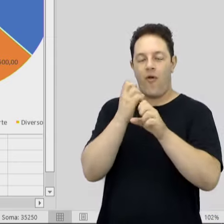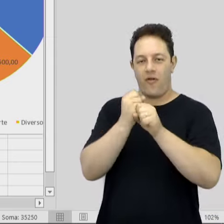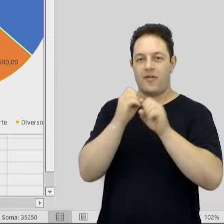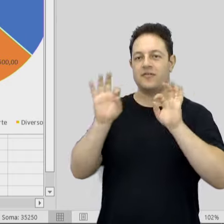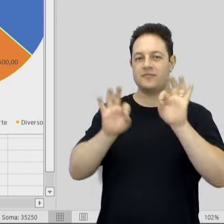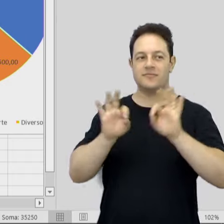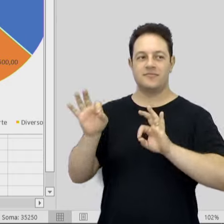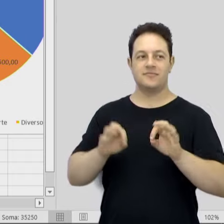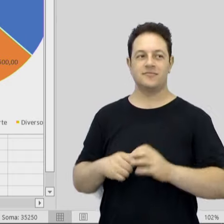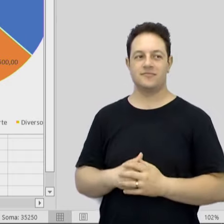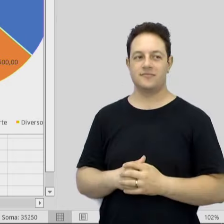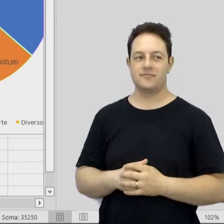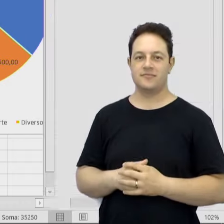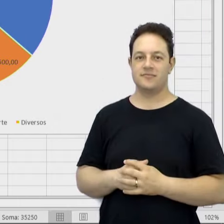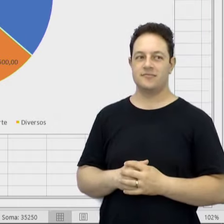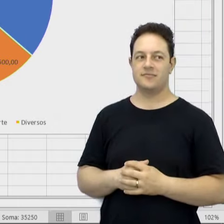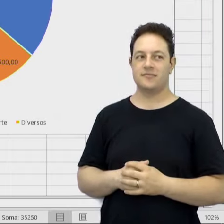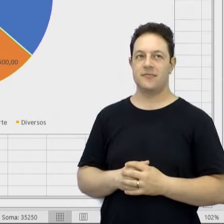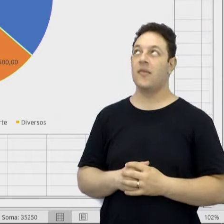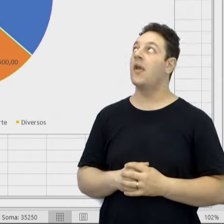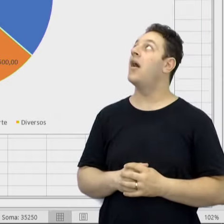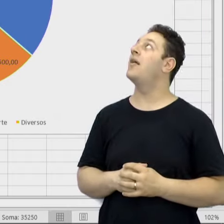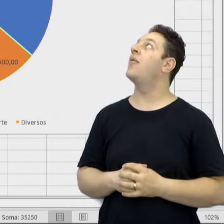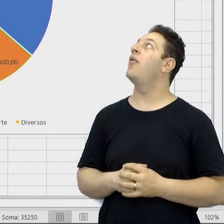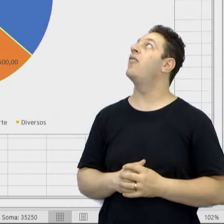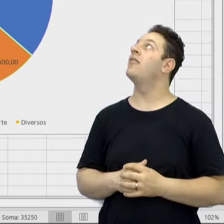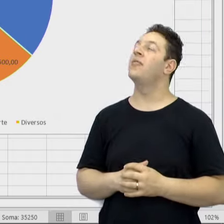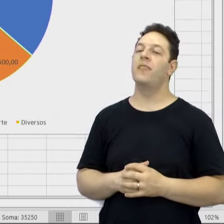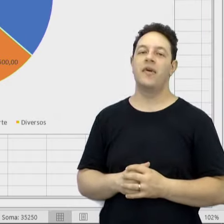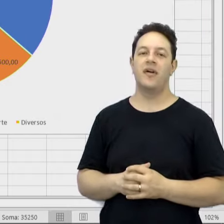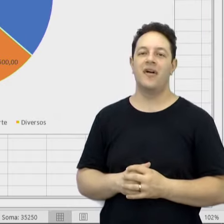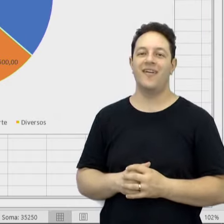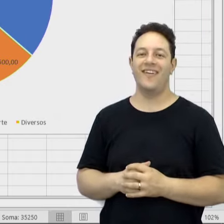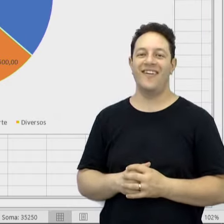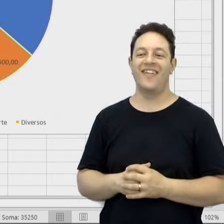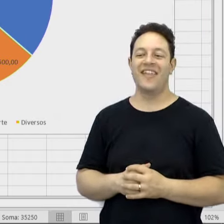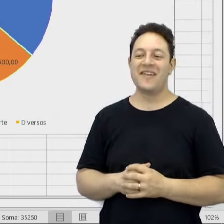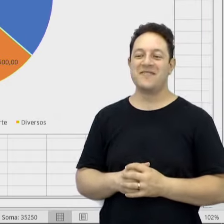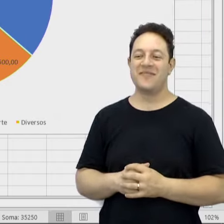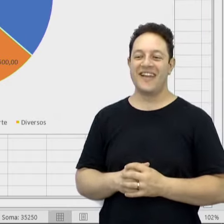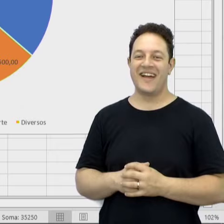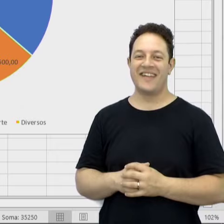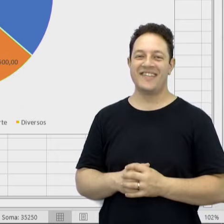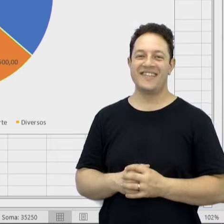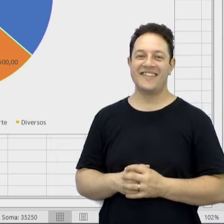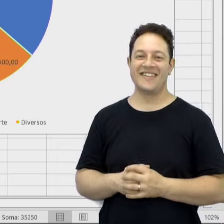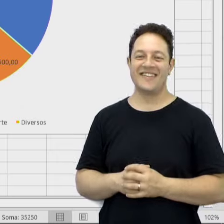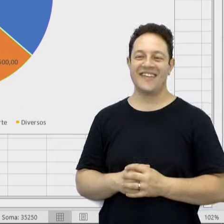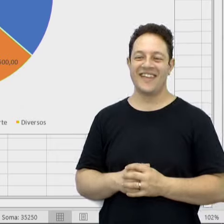orçamento. Projeção do meu orçamento ficou aí. Opa.